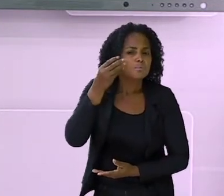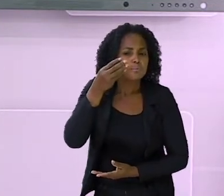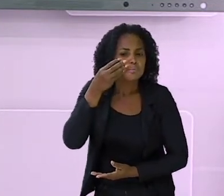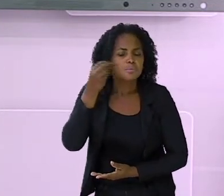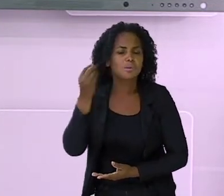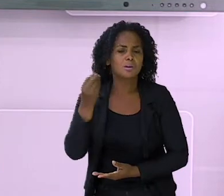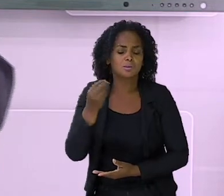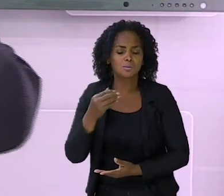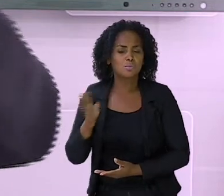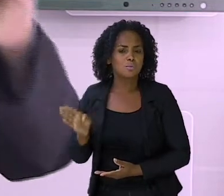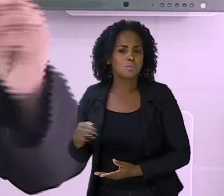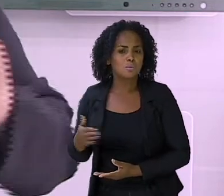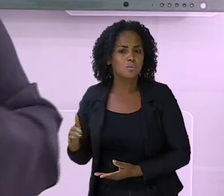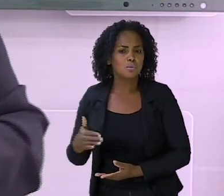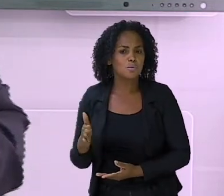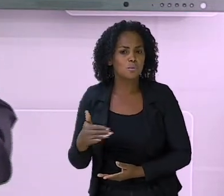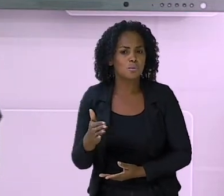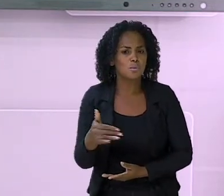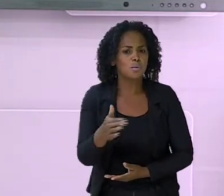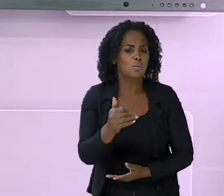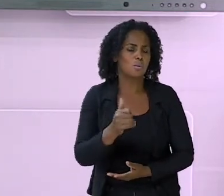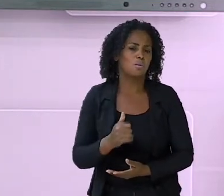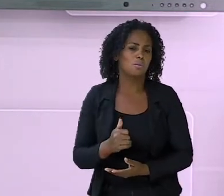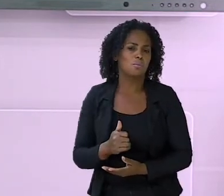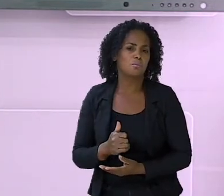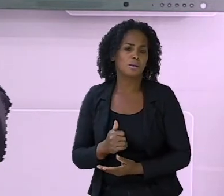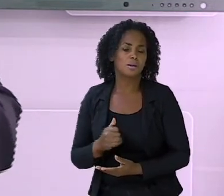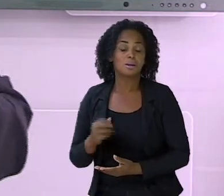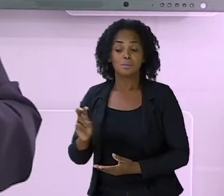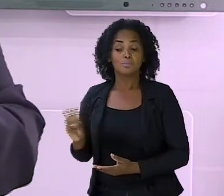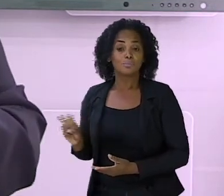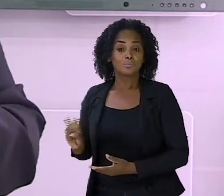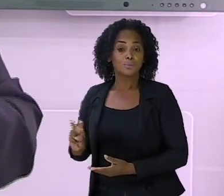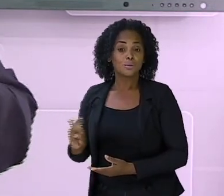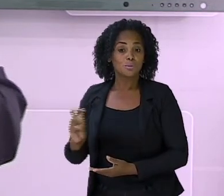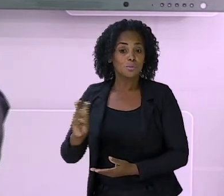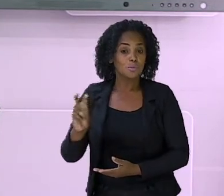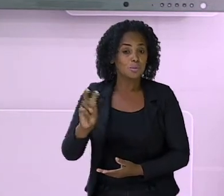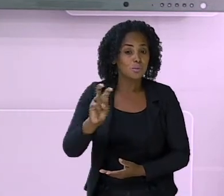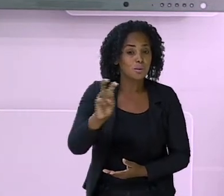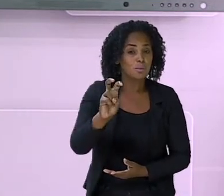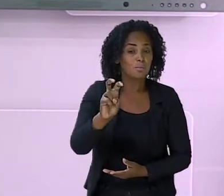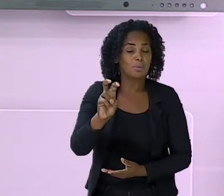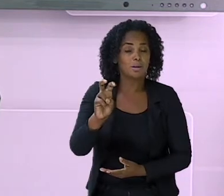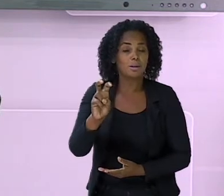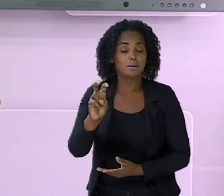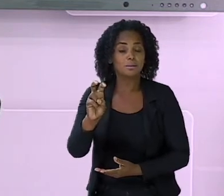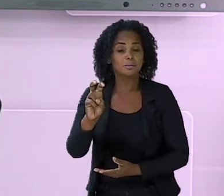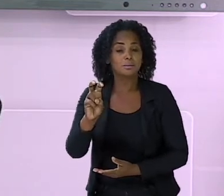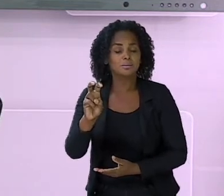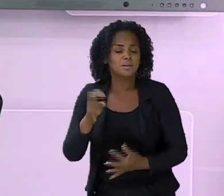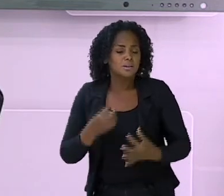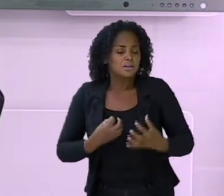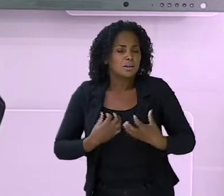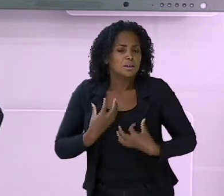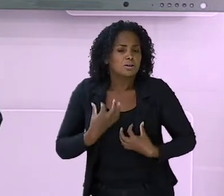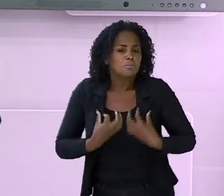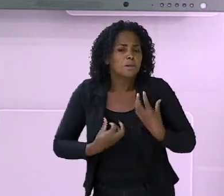uma variedade de animais. Nós temos aí sentimentos,